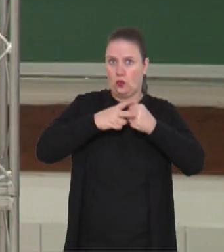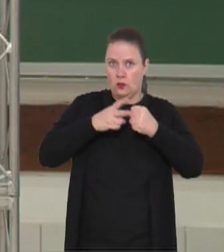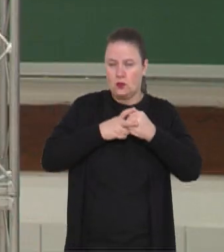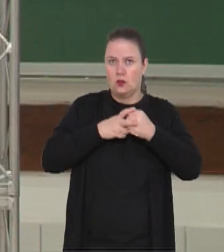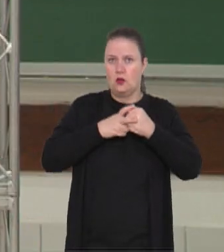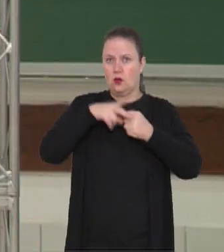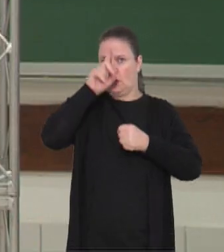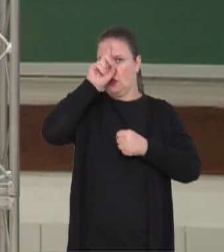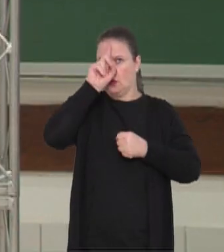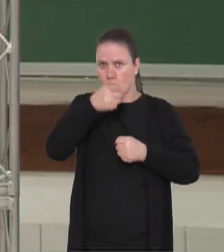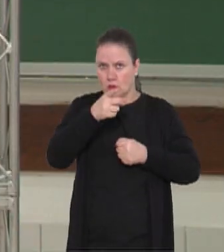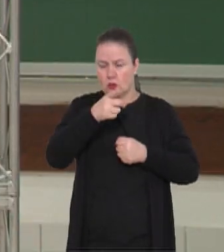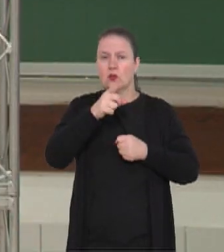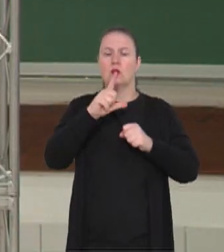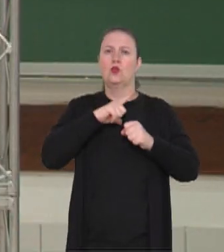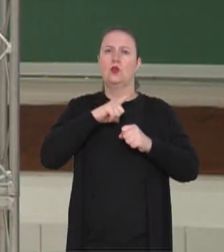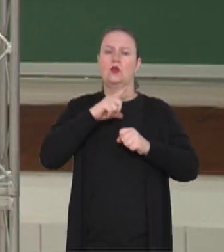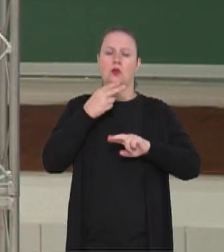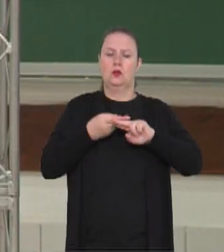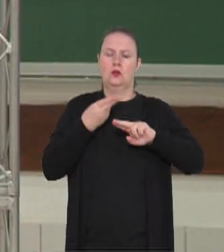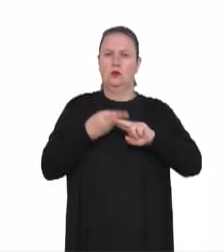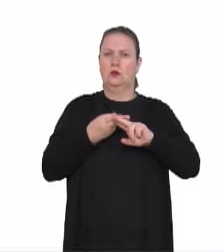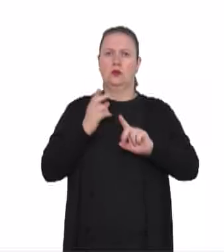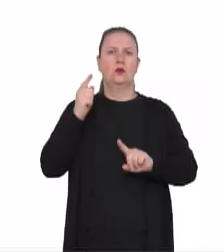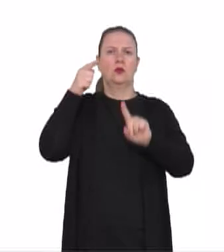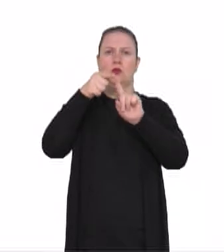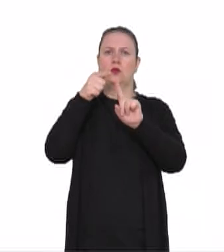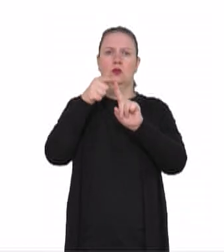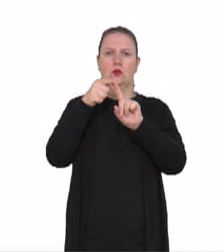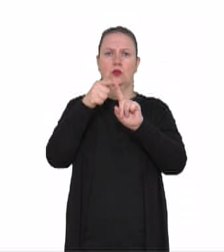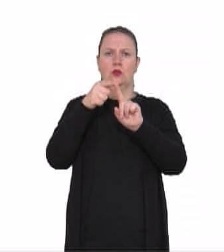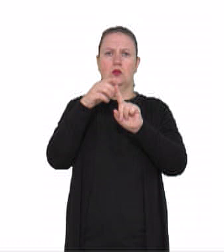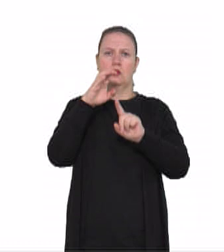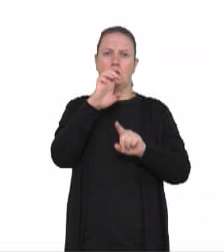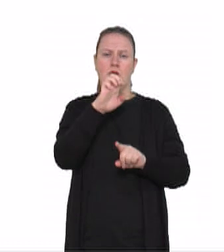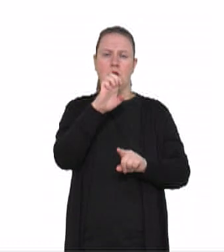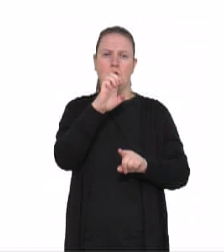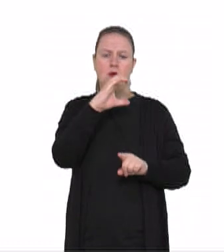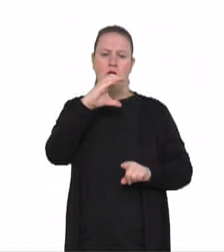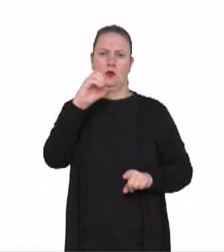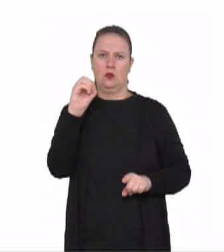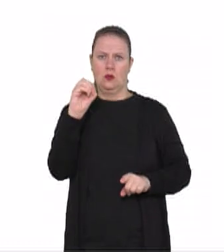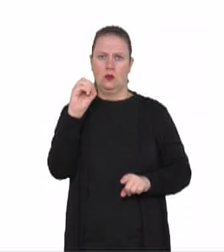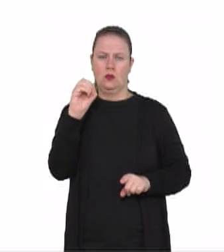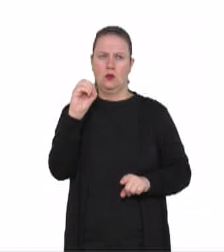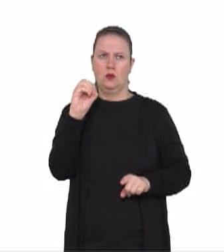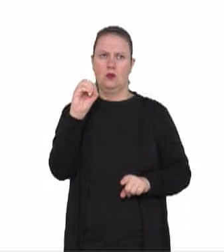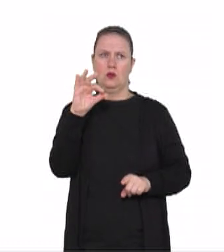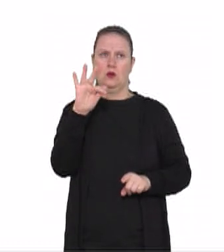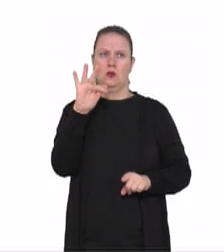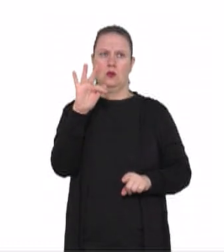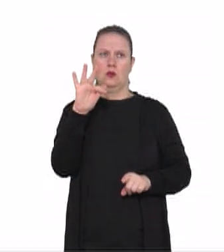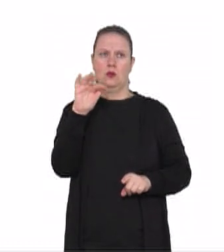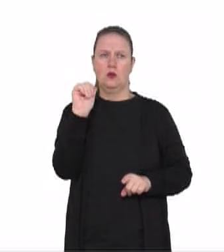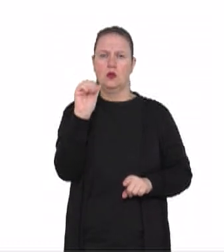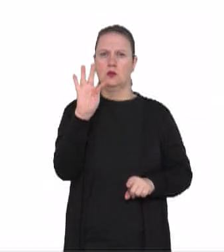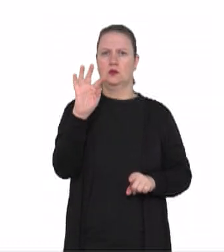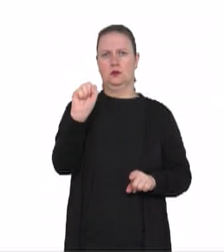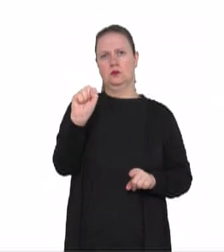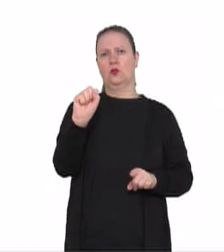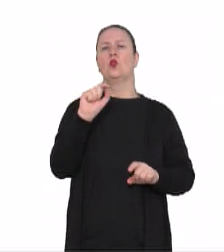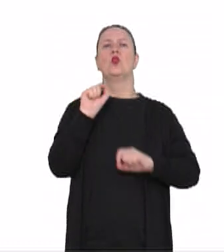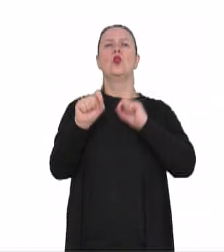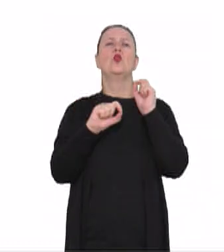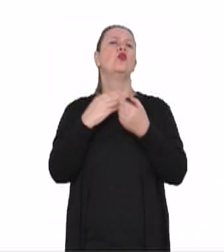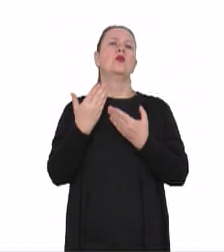no imperativo foram usados para os ecofacts ou para as ecotips. Então, os verbos no imperativo,